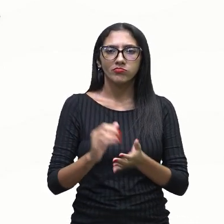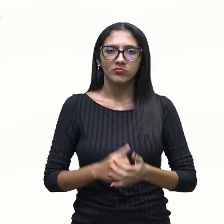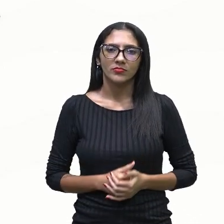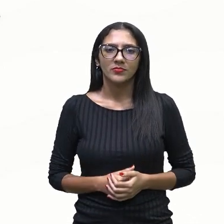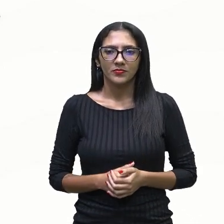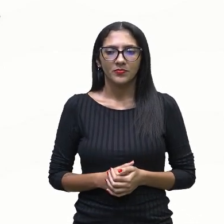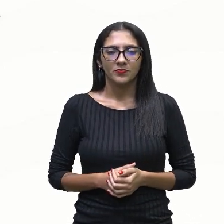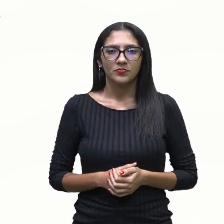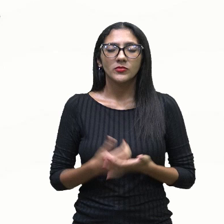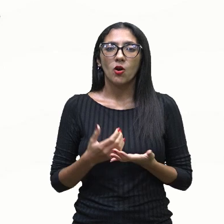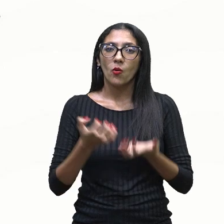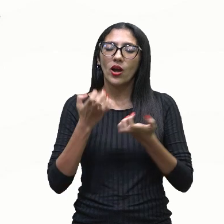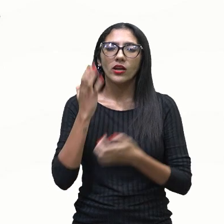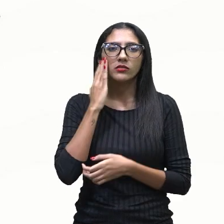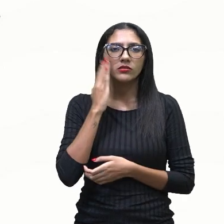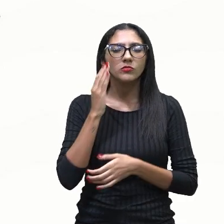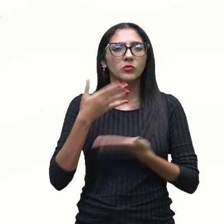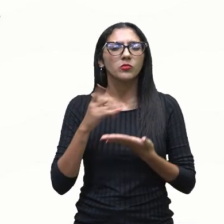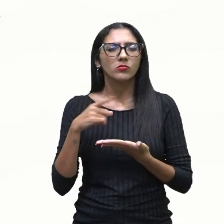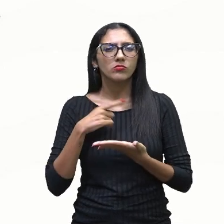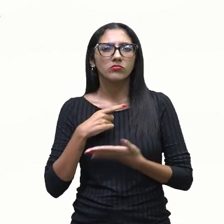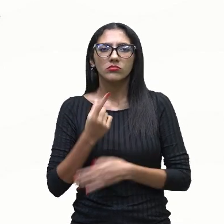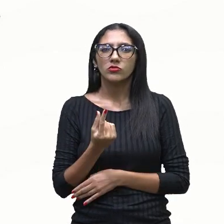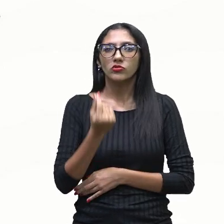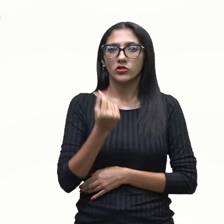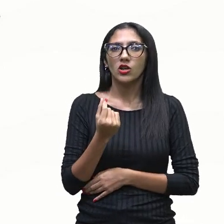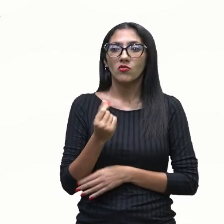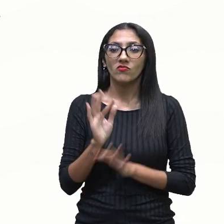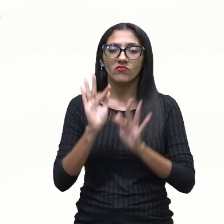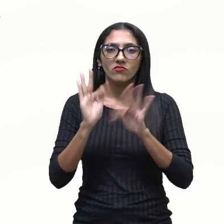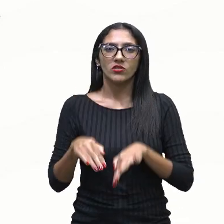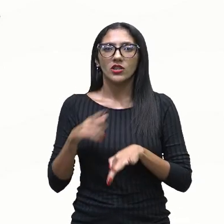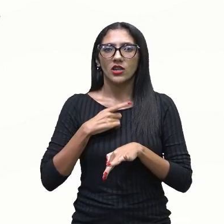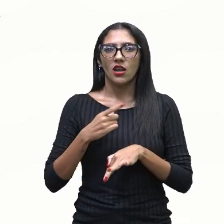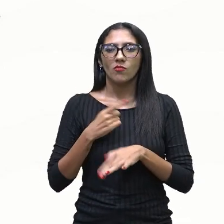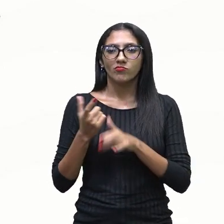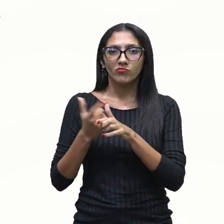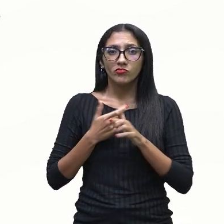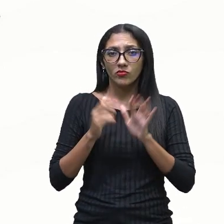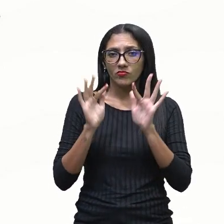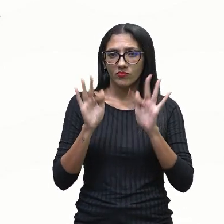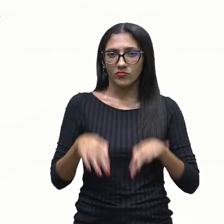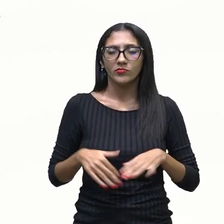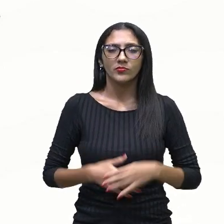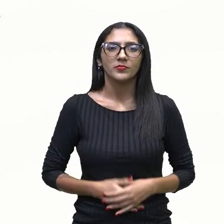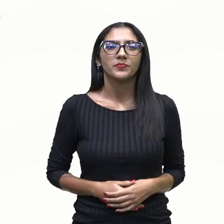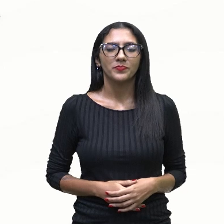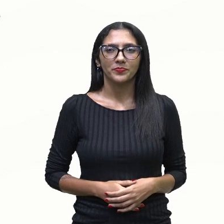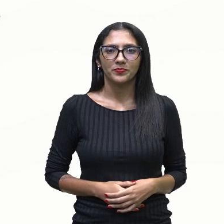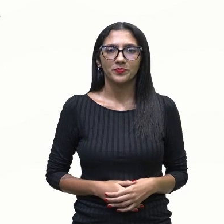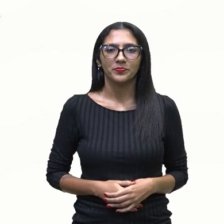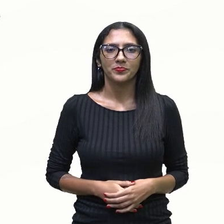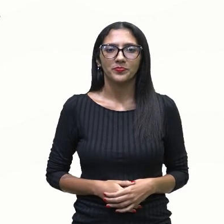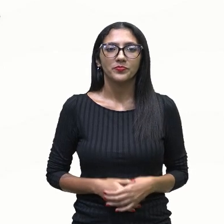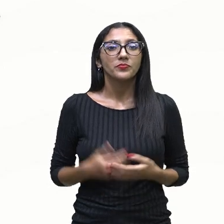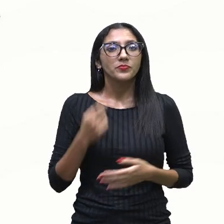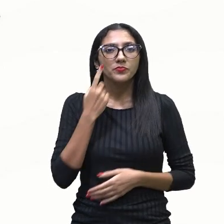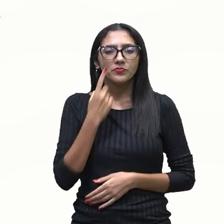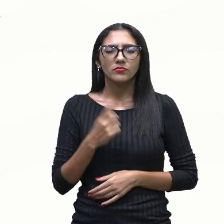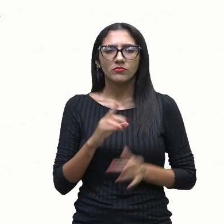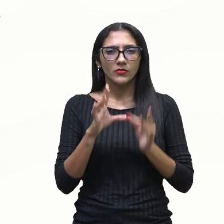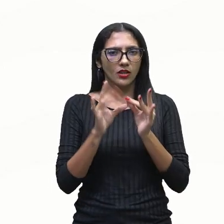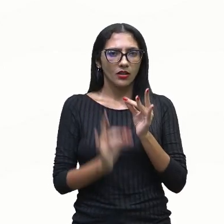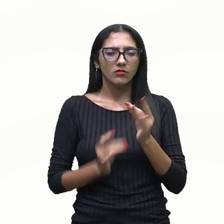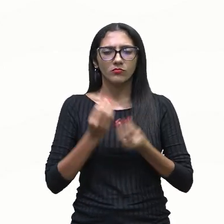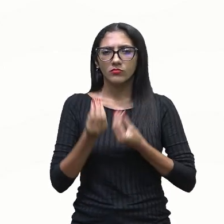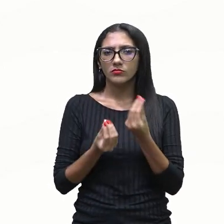qual foi o valor que o Fábio depositou, de modo que ele quitou essa dívida. Vamos por partes aqui, pessoal. Vamos lá